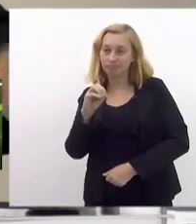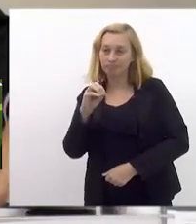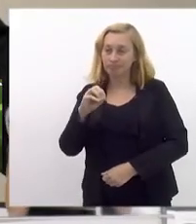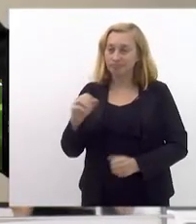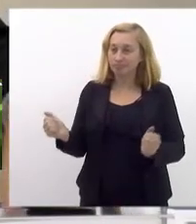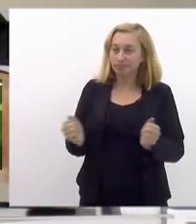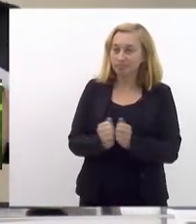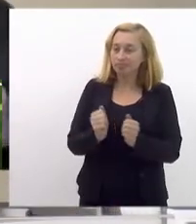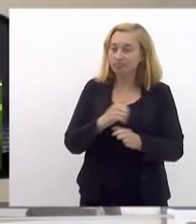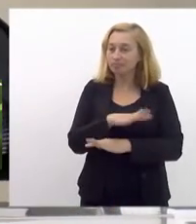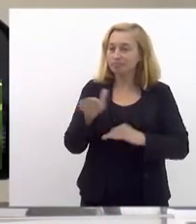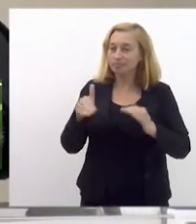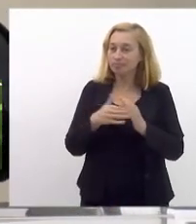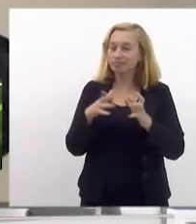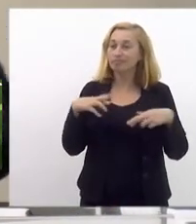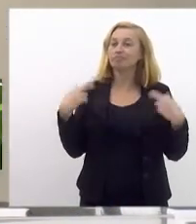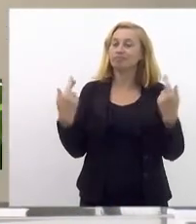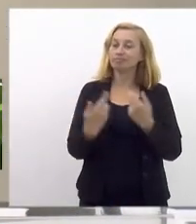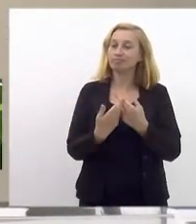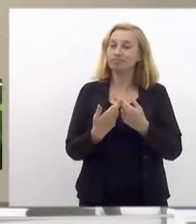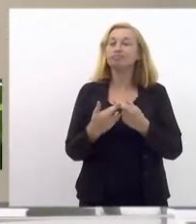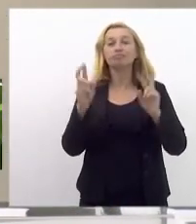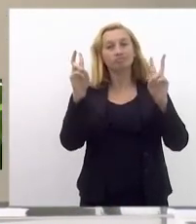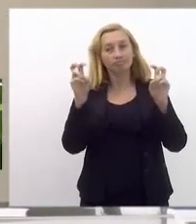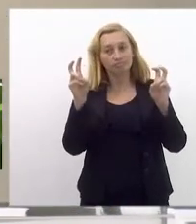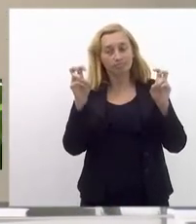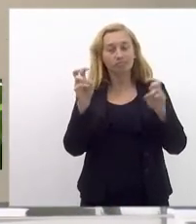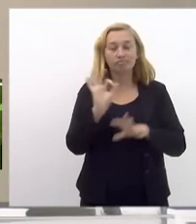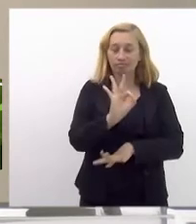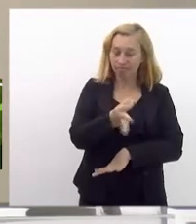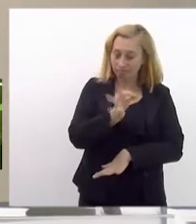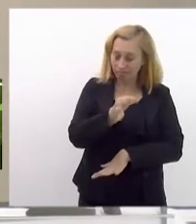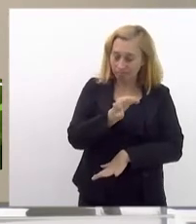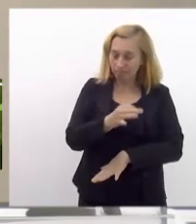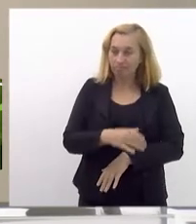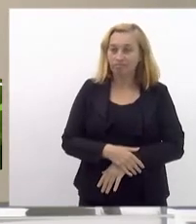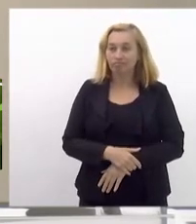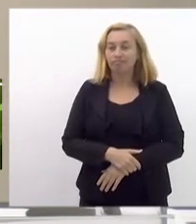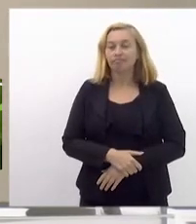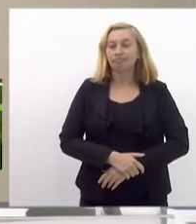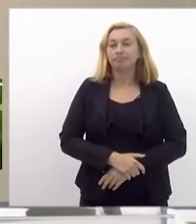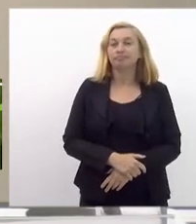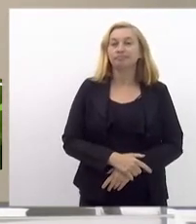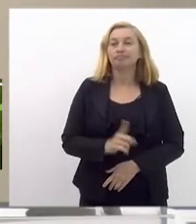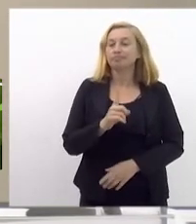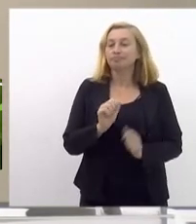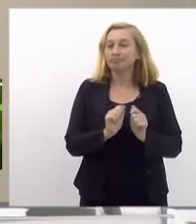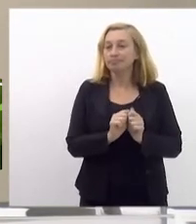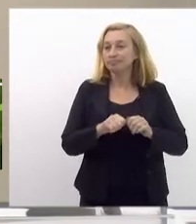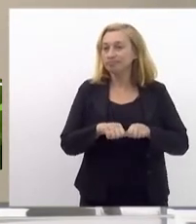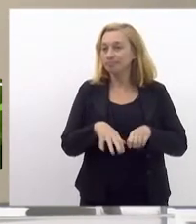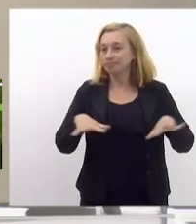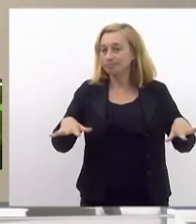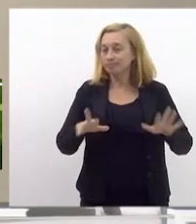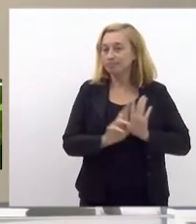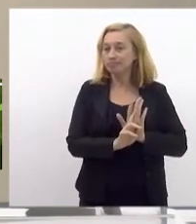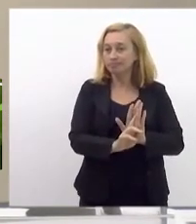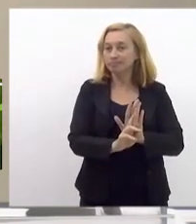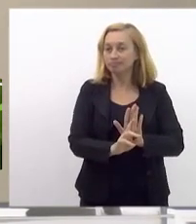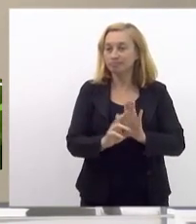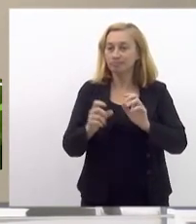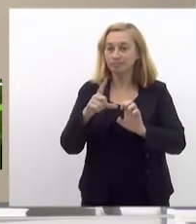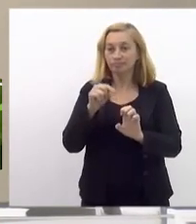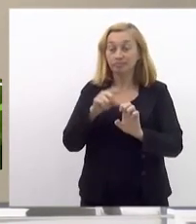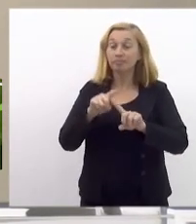todas as rodadas em torno desse debate. De fato, não se trata apenas de ampliar a representação do setor empresarial, mas